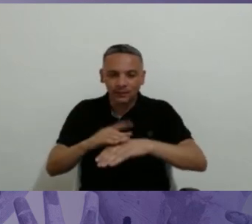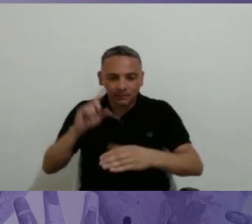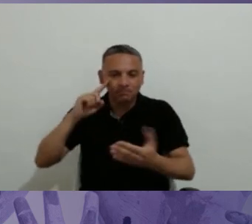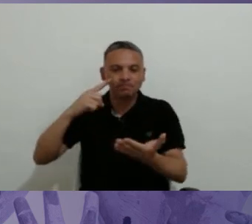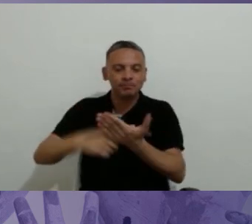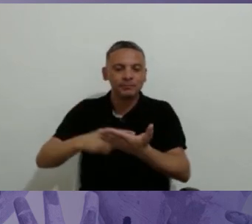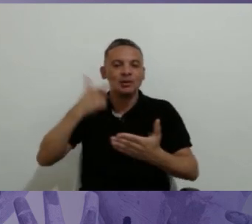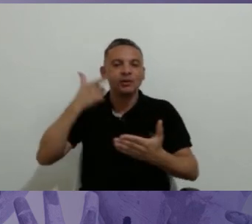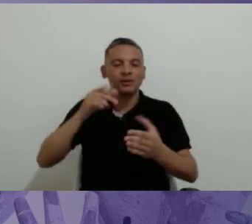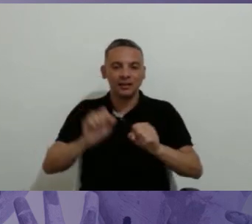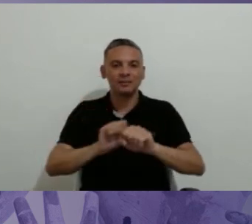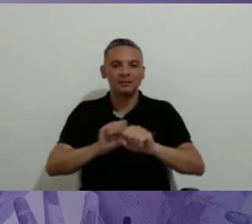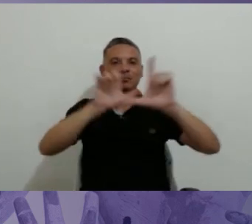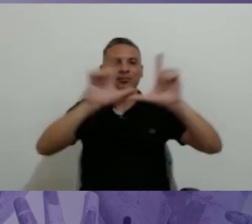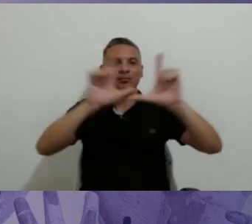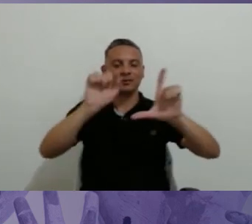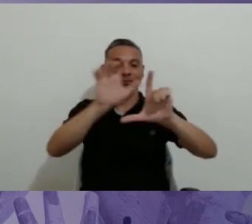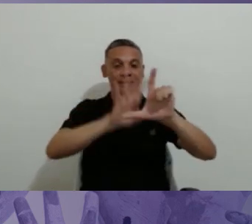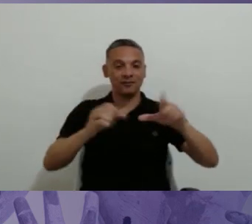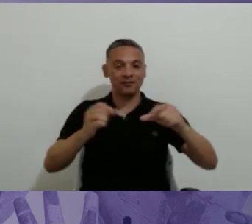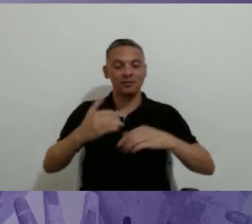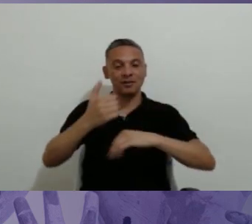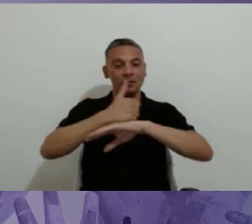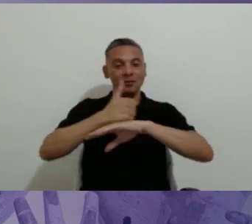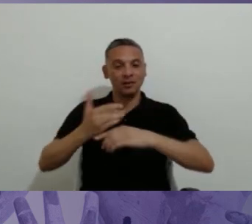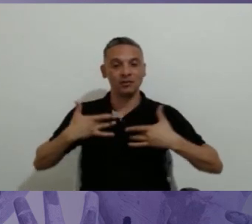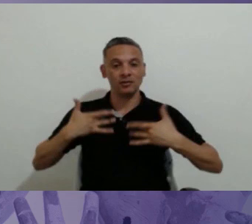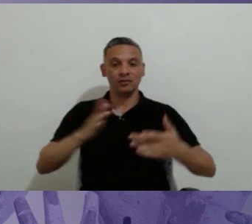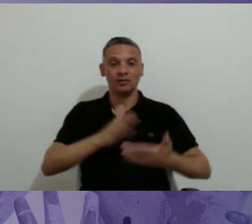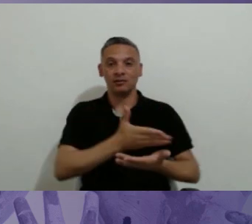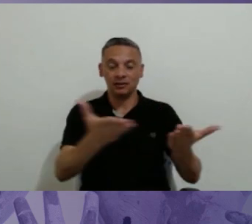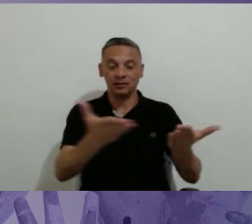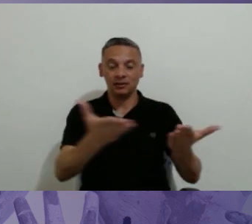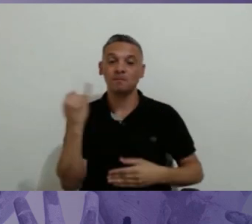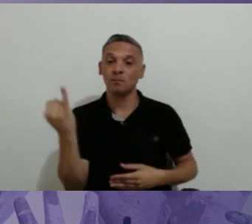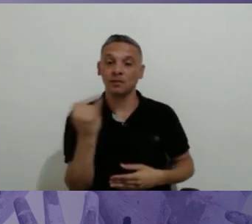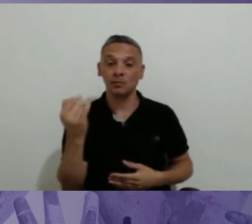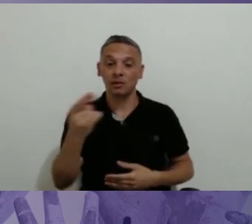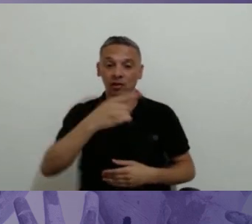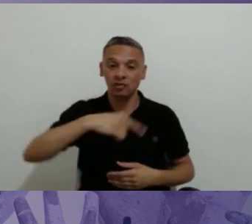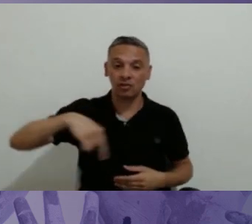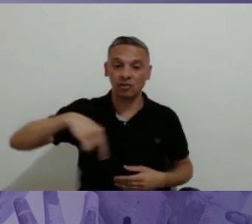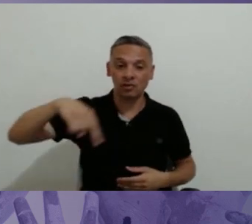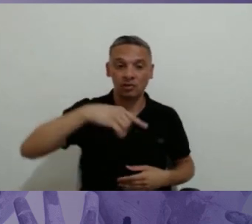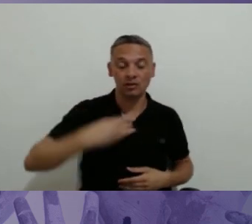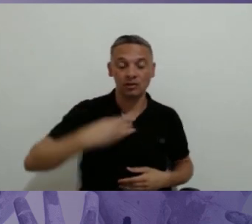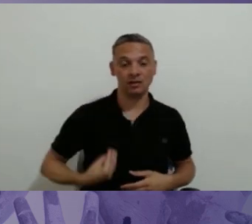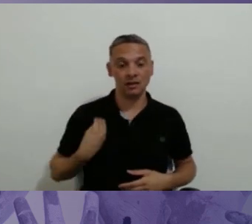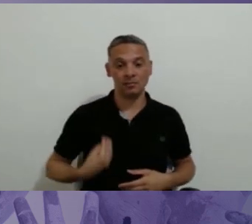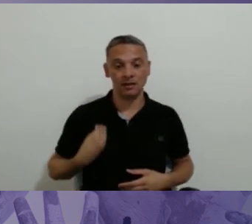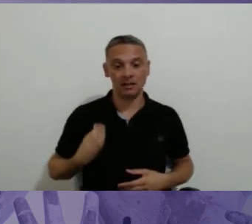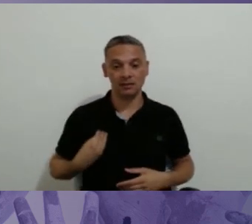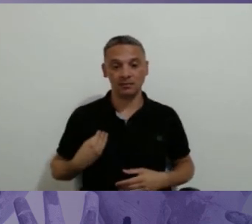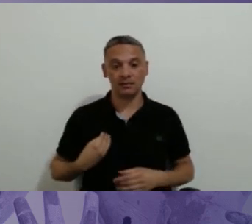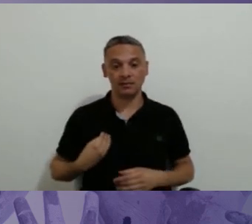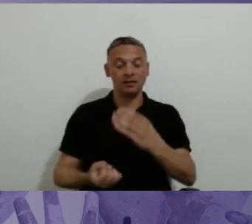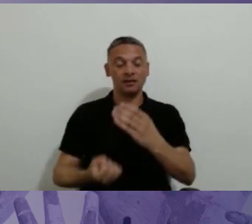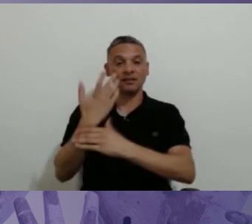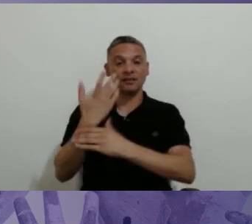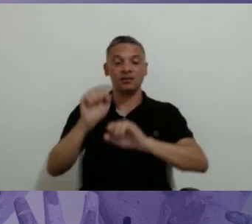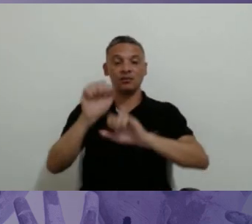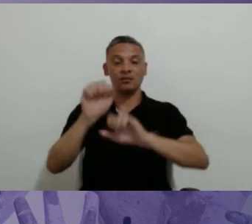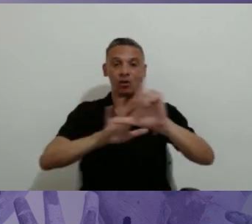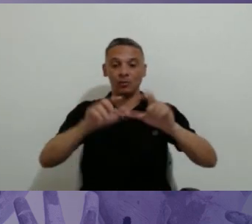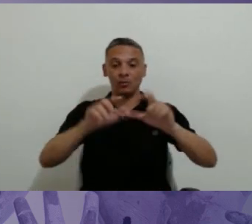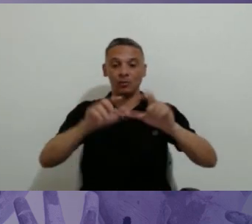com muita dedicação e profissionalismo. Foi muito importante para todos nós que participamos dessa produção do Observa, todo esse